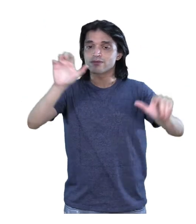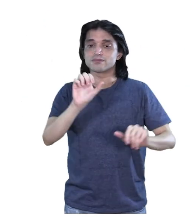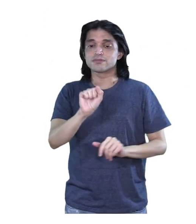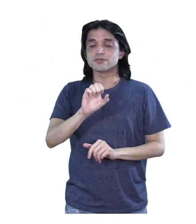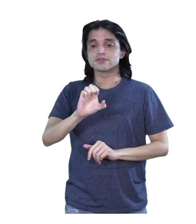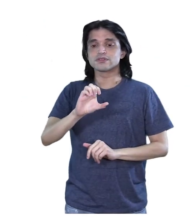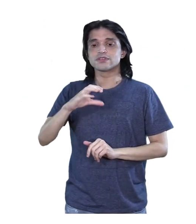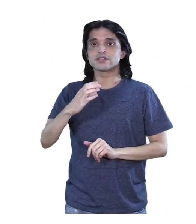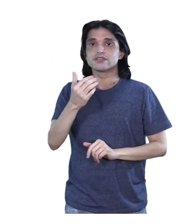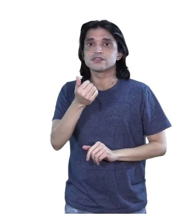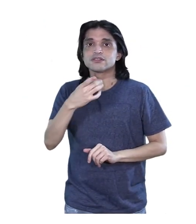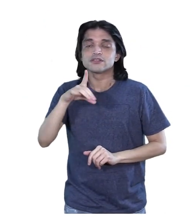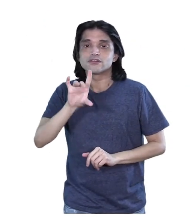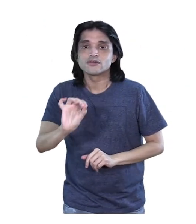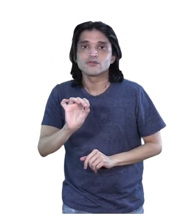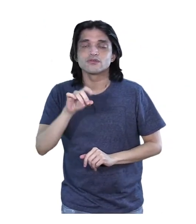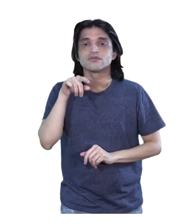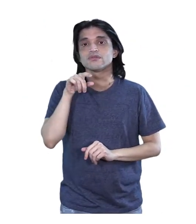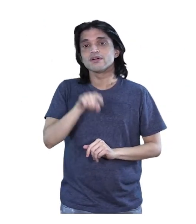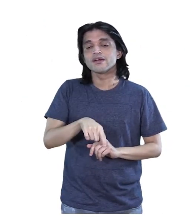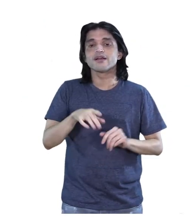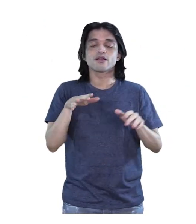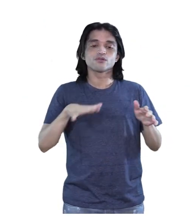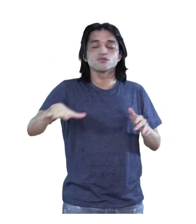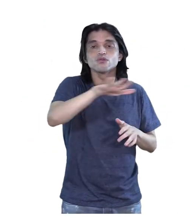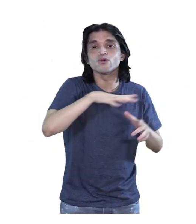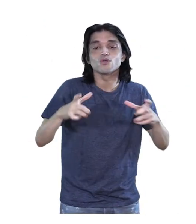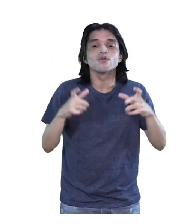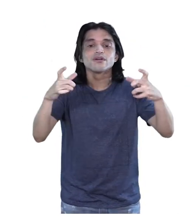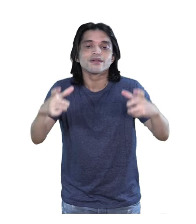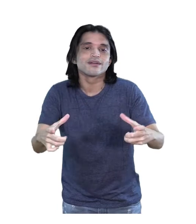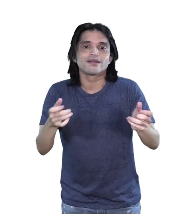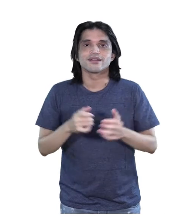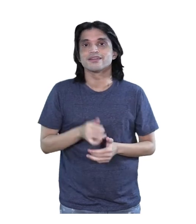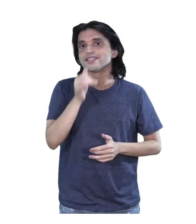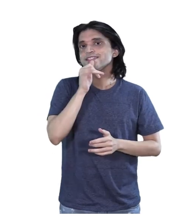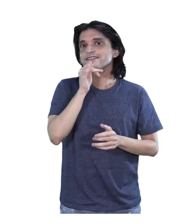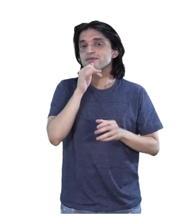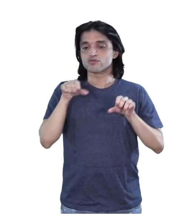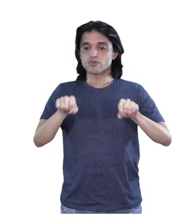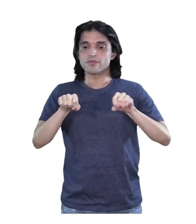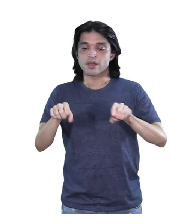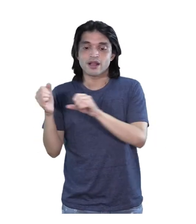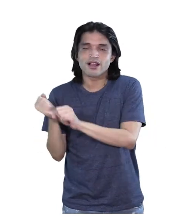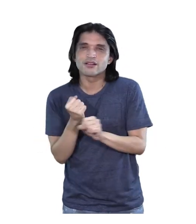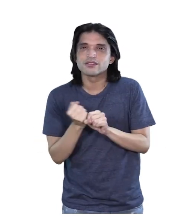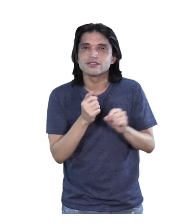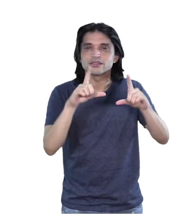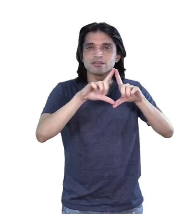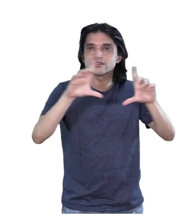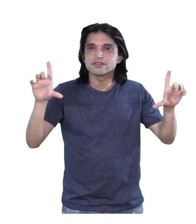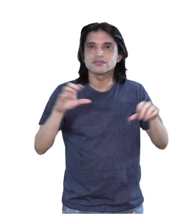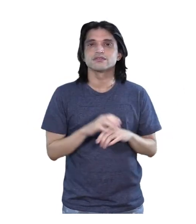cedilha, espaço geográfico. Seção de material de limpeza do supermercado, por exemplo. Essas palavras